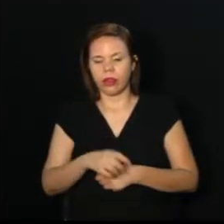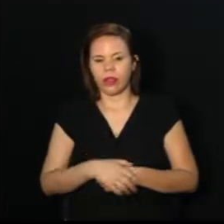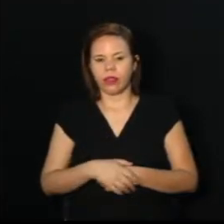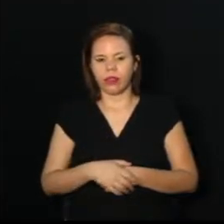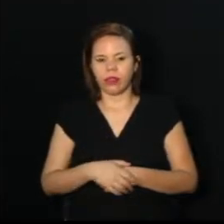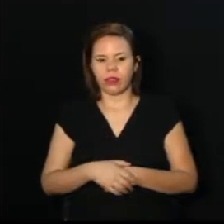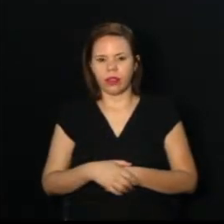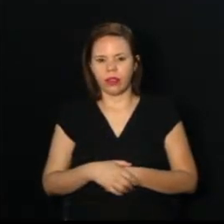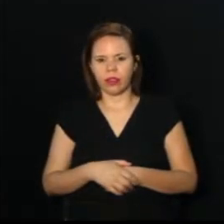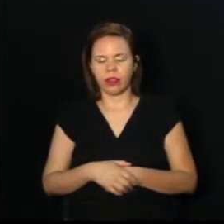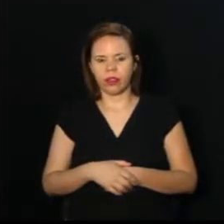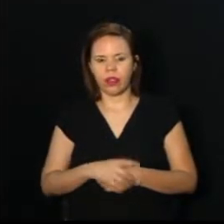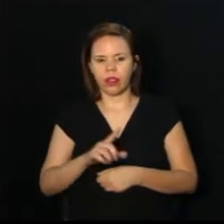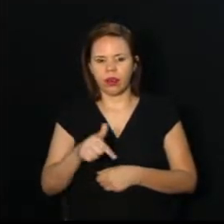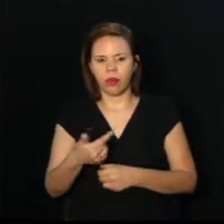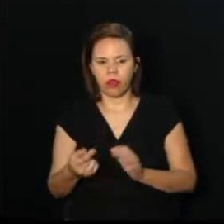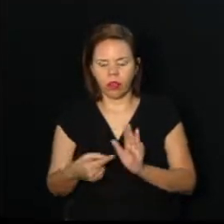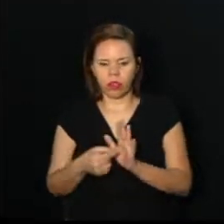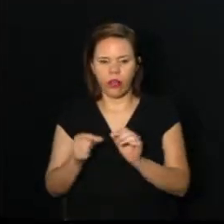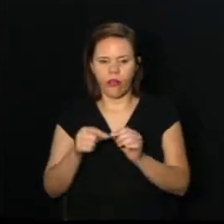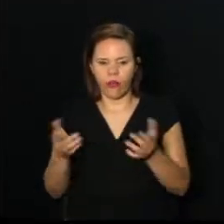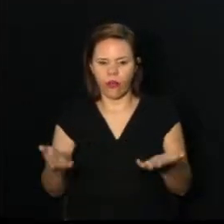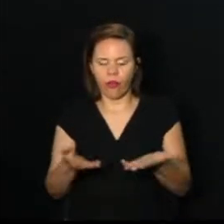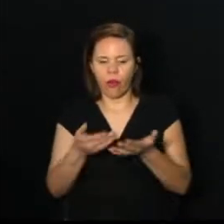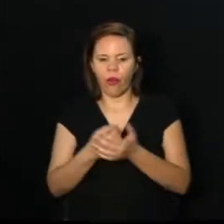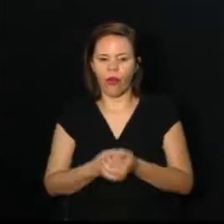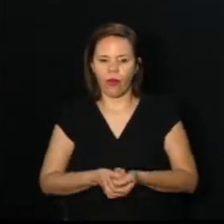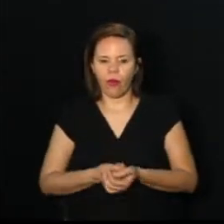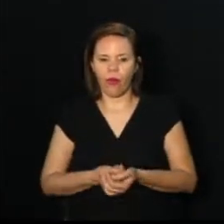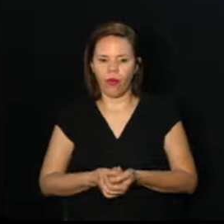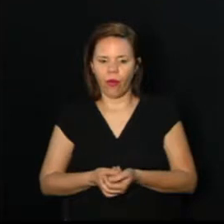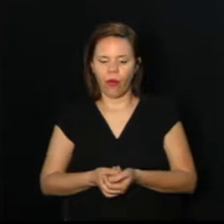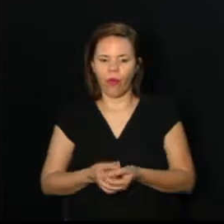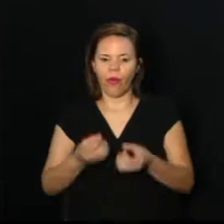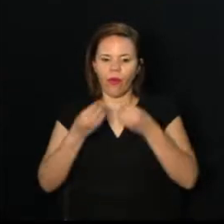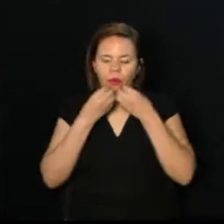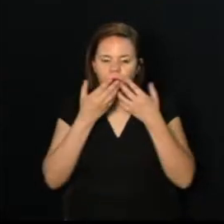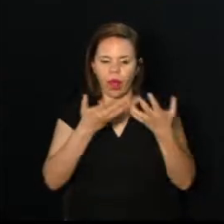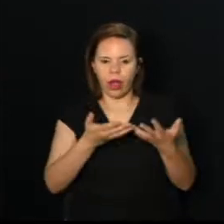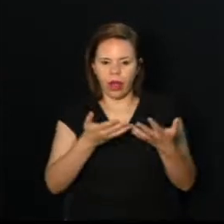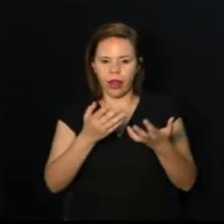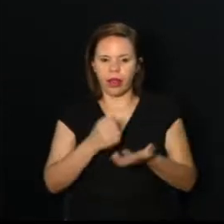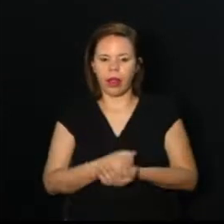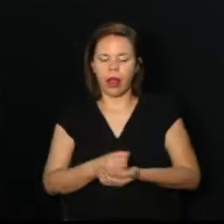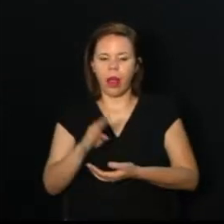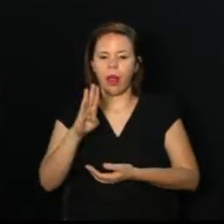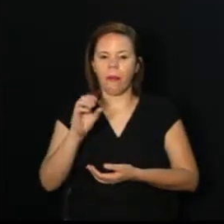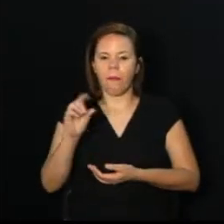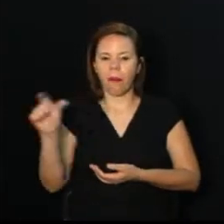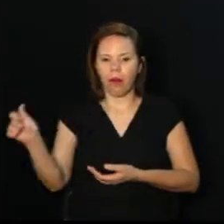pré-frontal e eu vou falar bola.